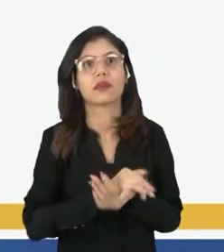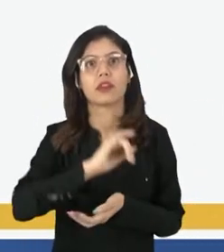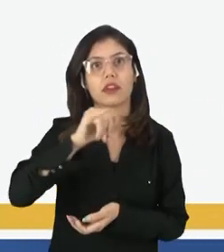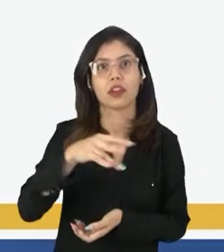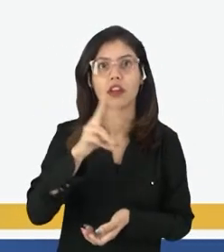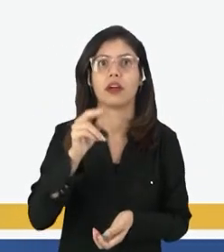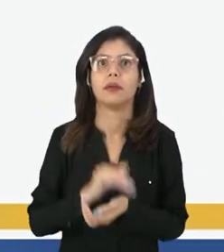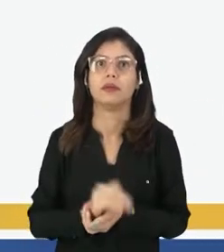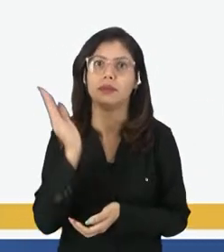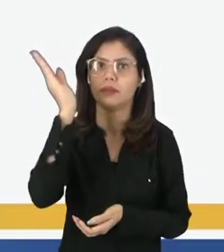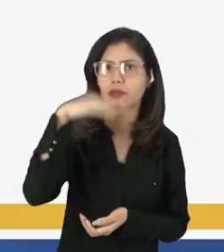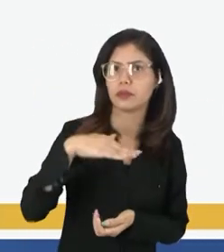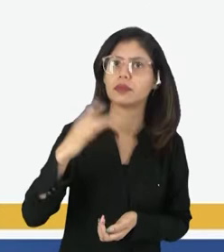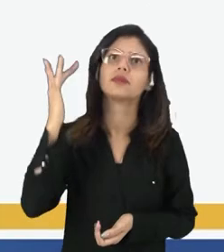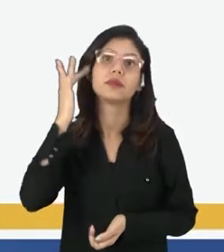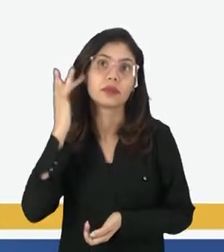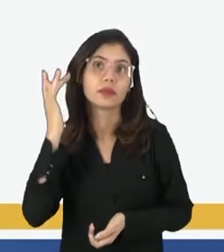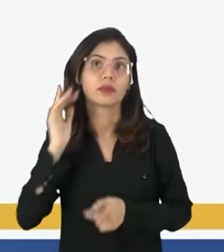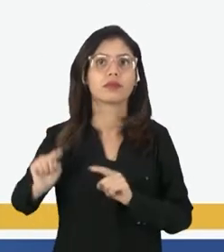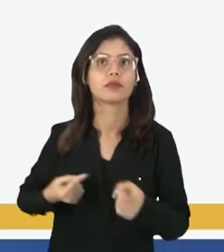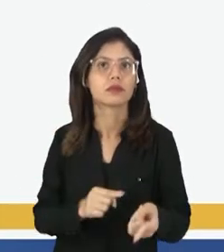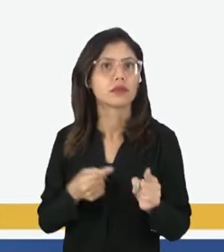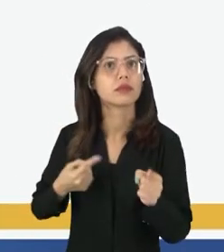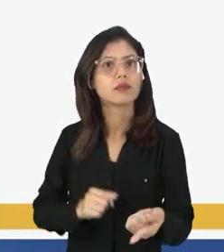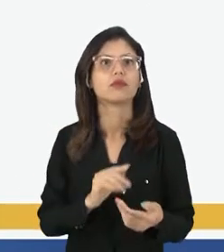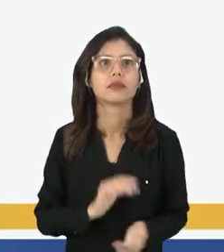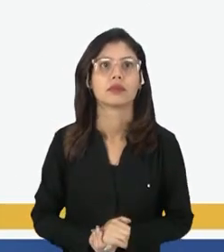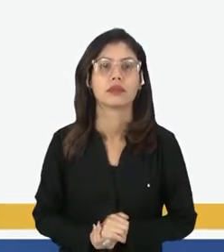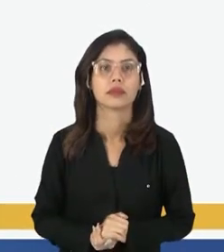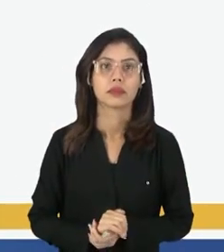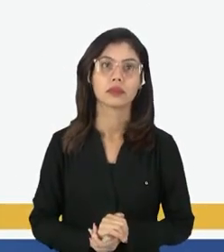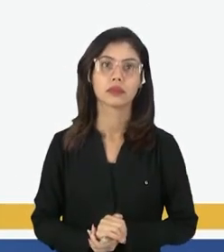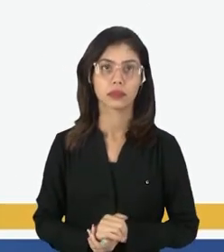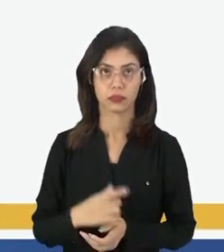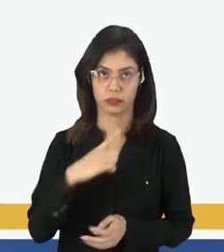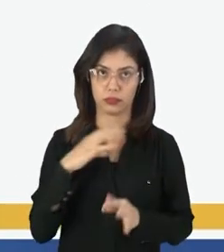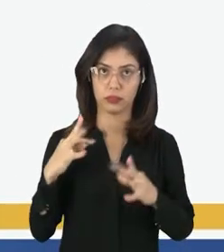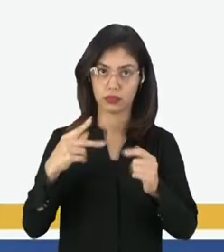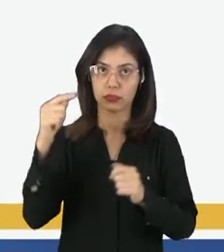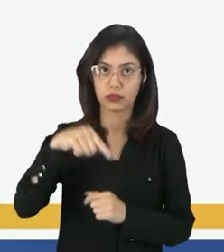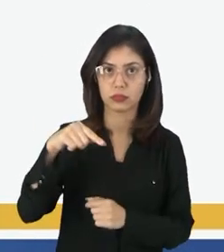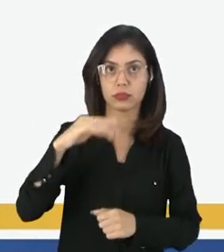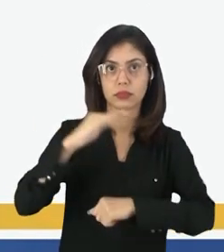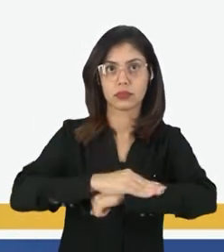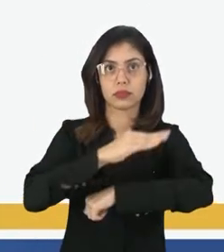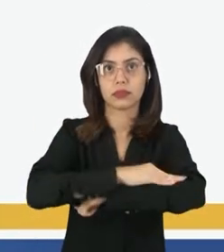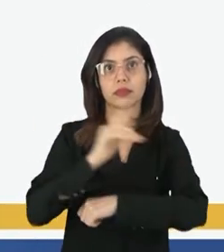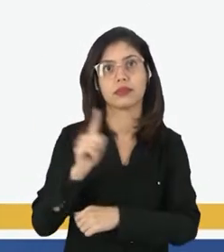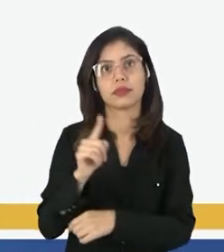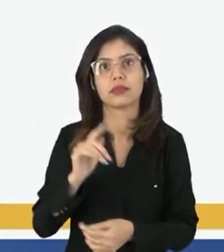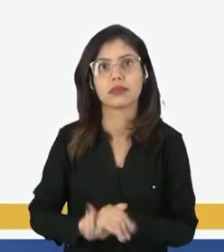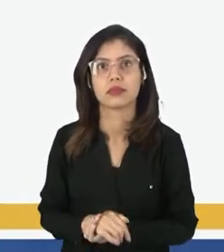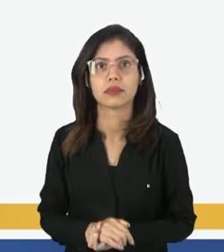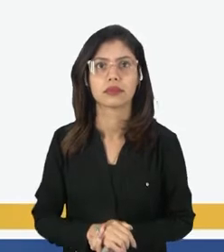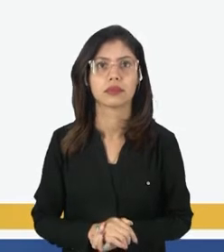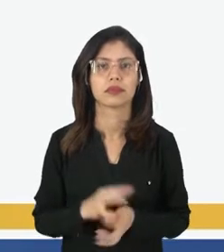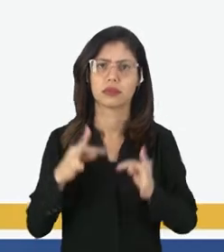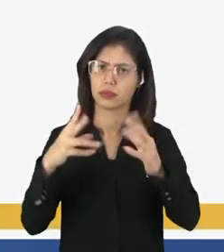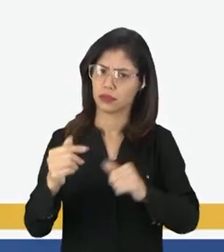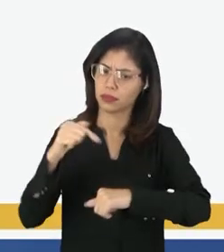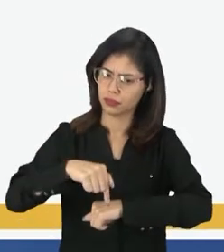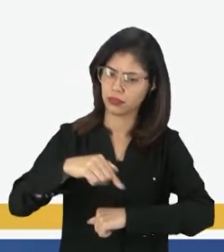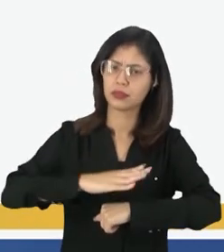estava animada e a Juriti maldosa achou de provocar Ah tá todo mundo aqui só o saco não